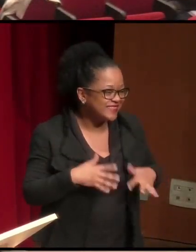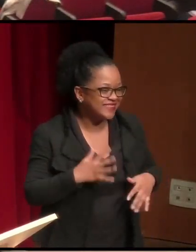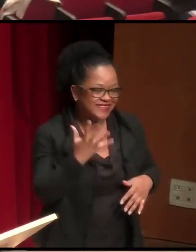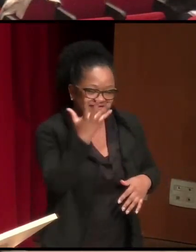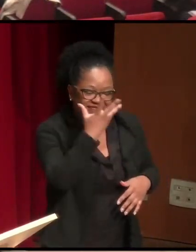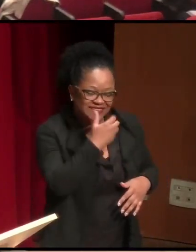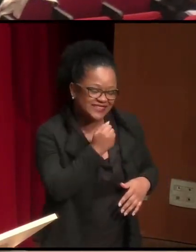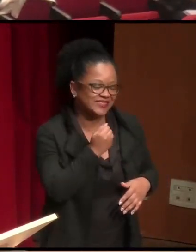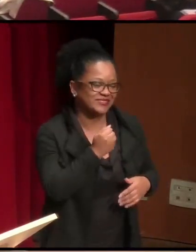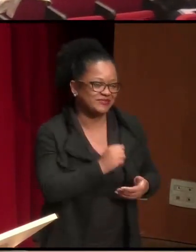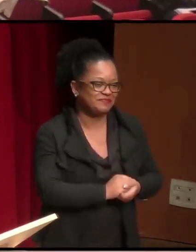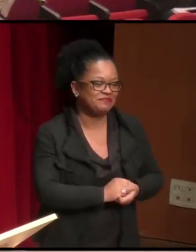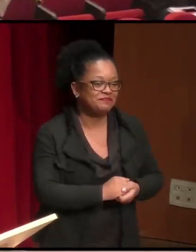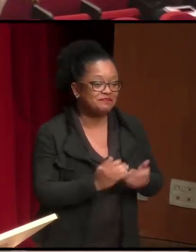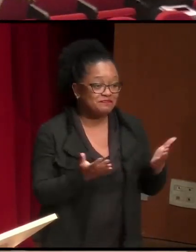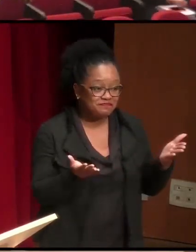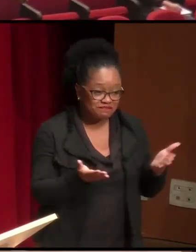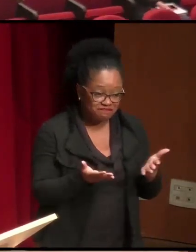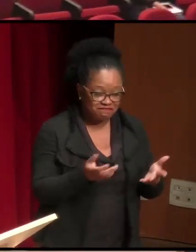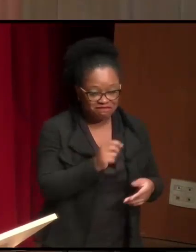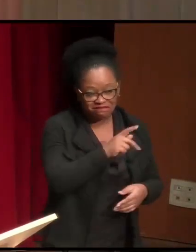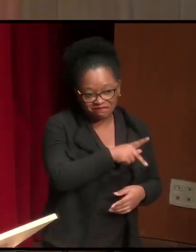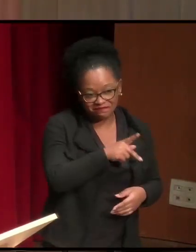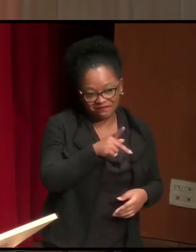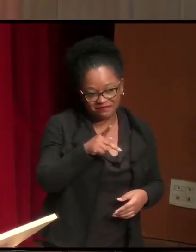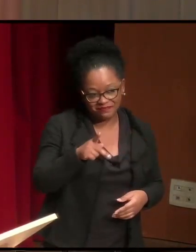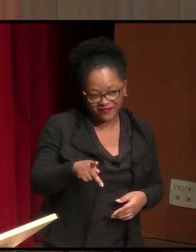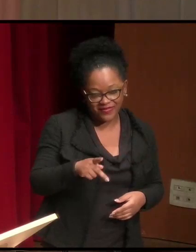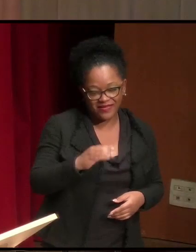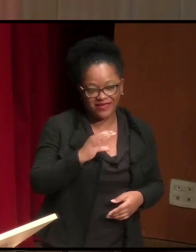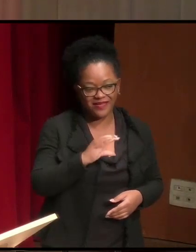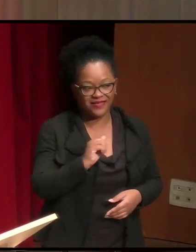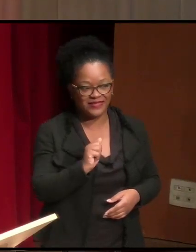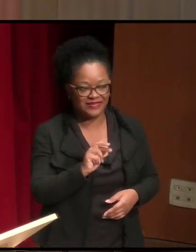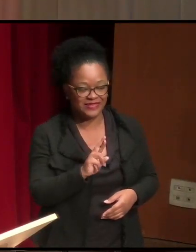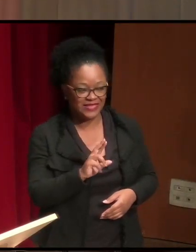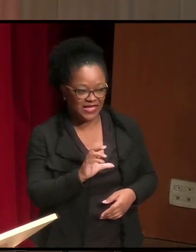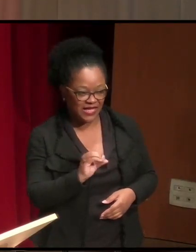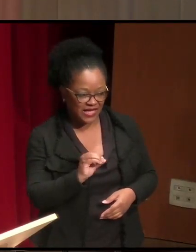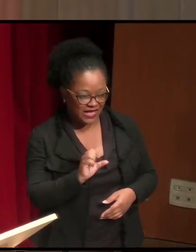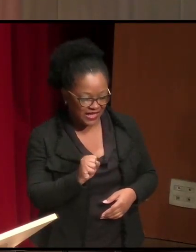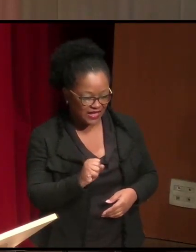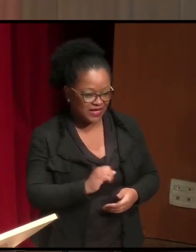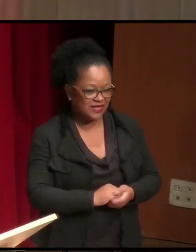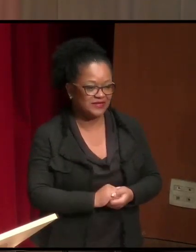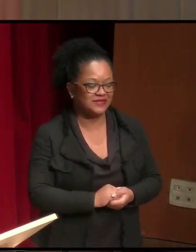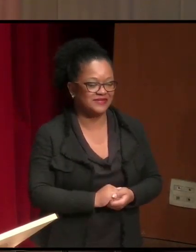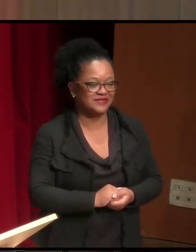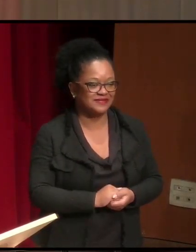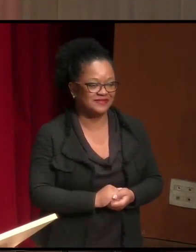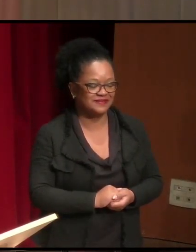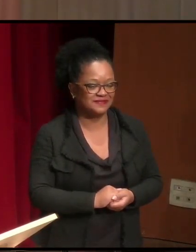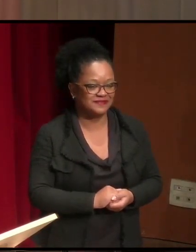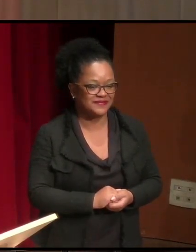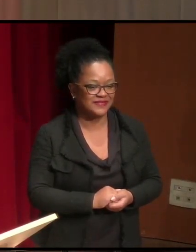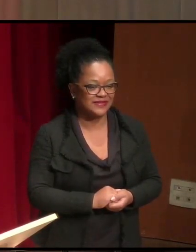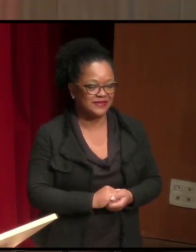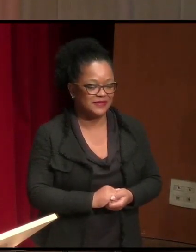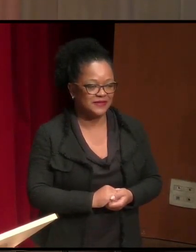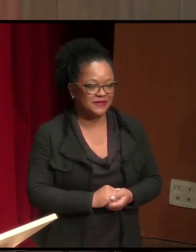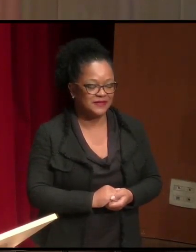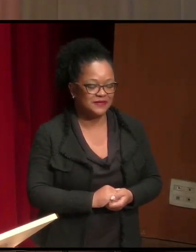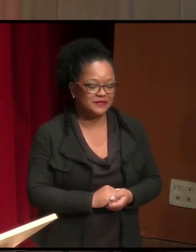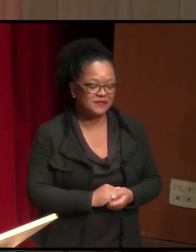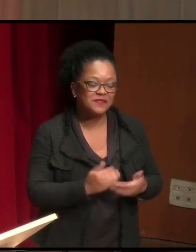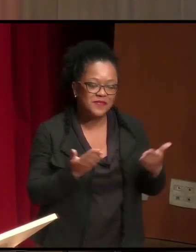Professor Carlos Ferrari. O homem tem um currículo que quase deu um rolo do Antigo Testamento aqui, né? Aí,